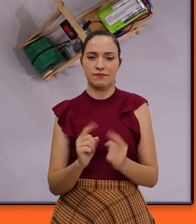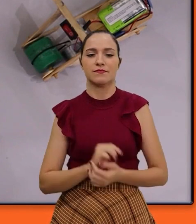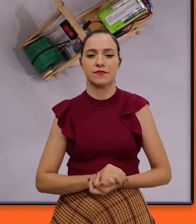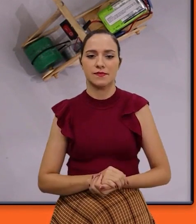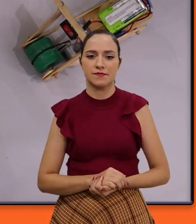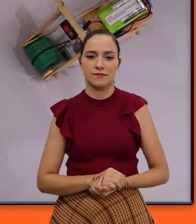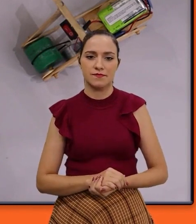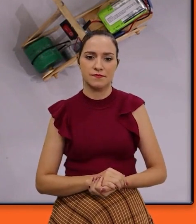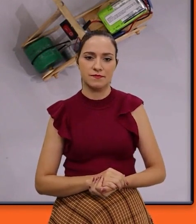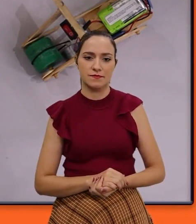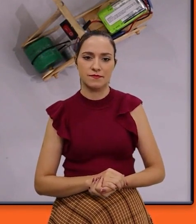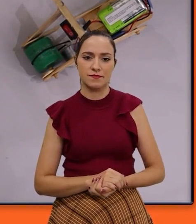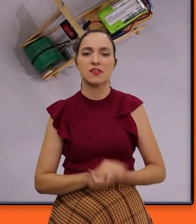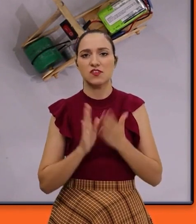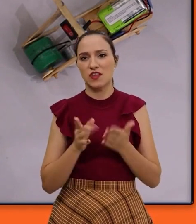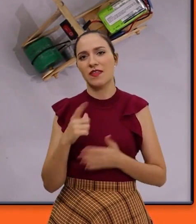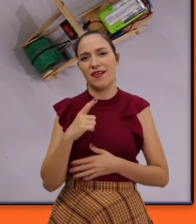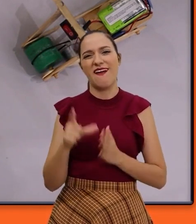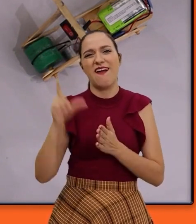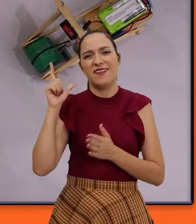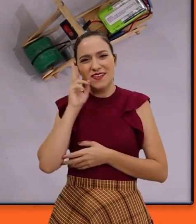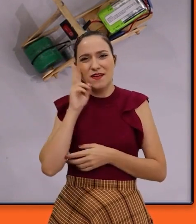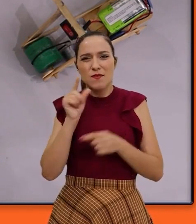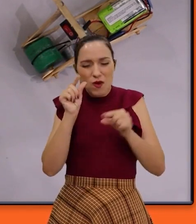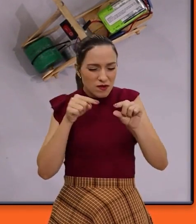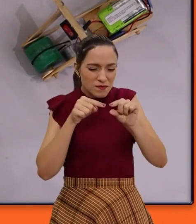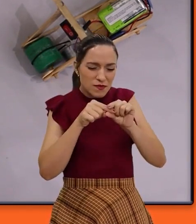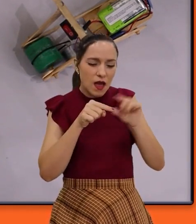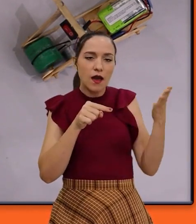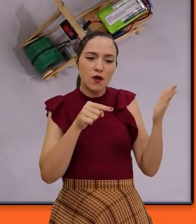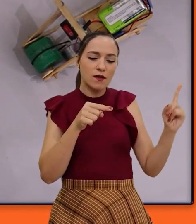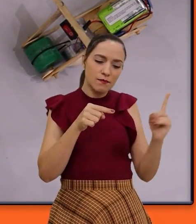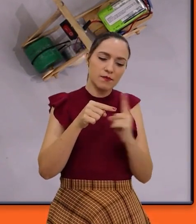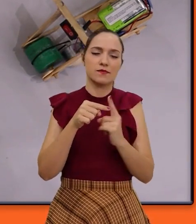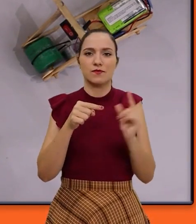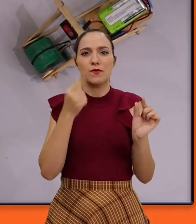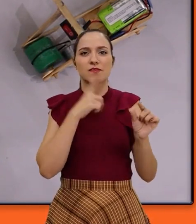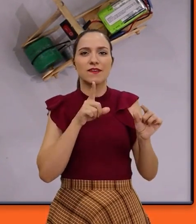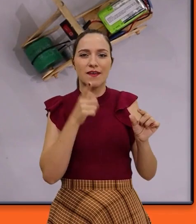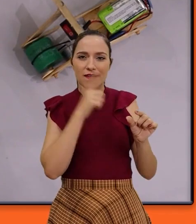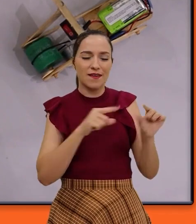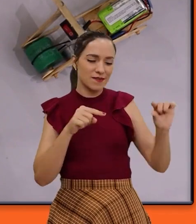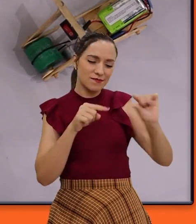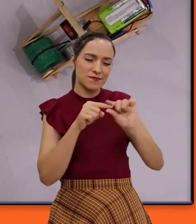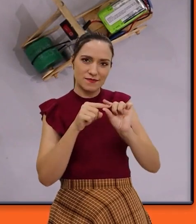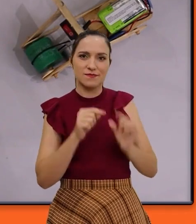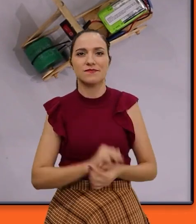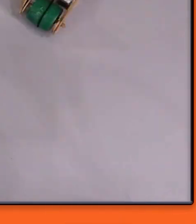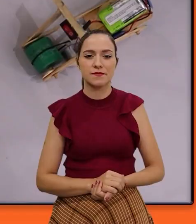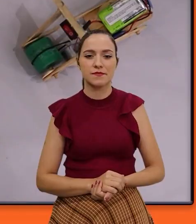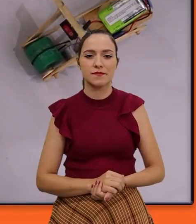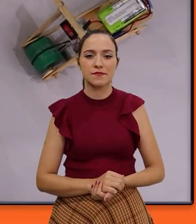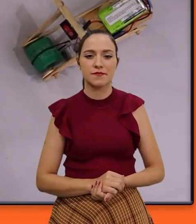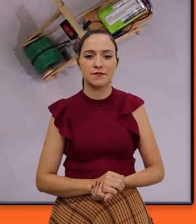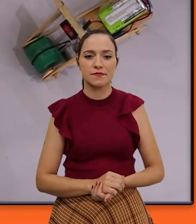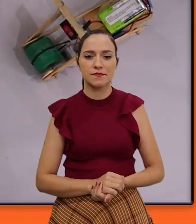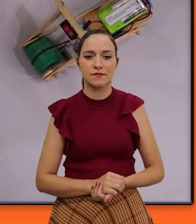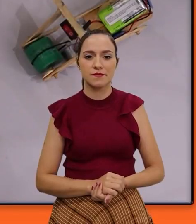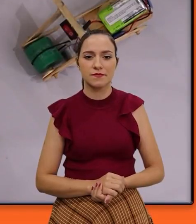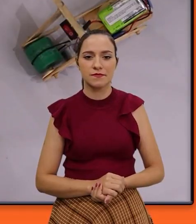uma parte que nós deixamos preparado já para fixar. Do outro lado, a mesma coisa, no